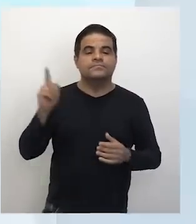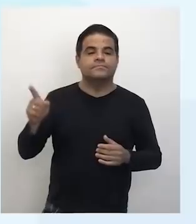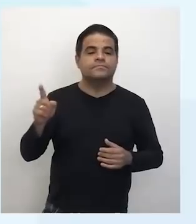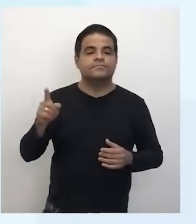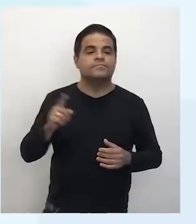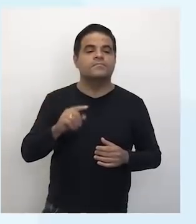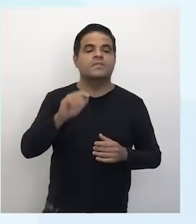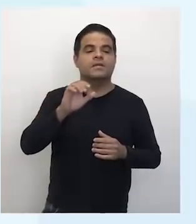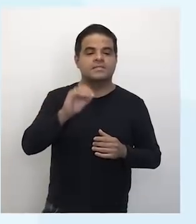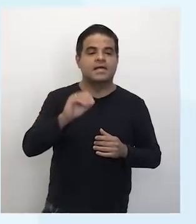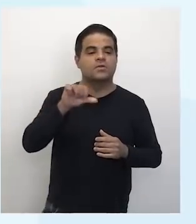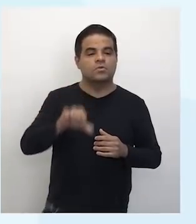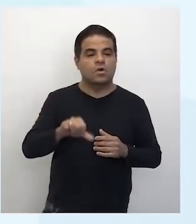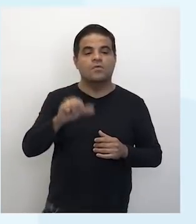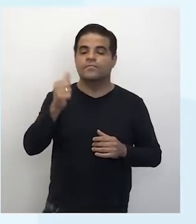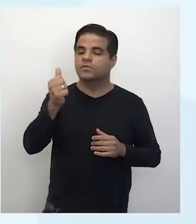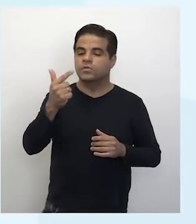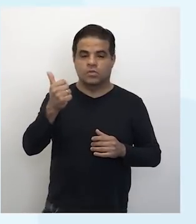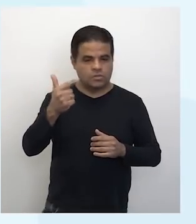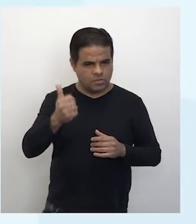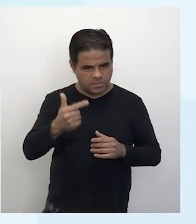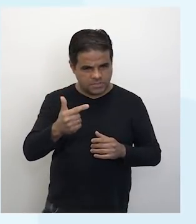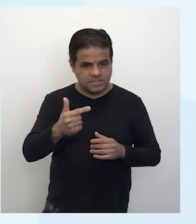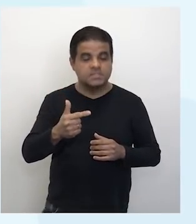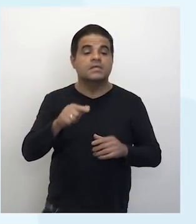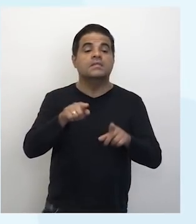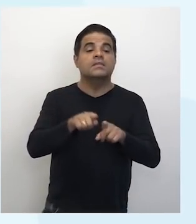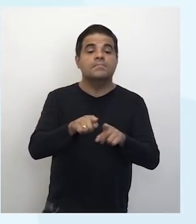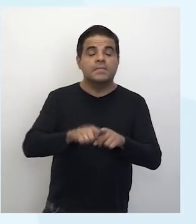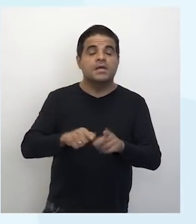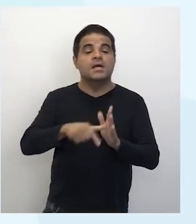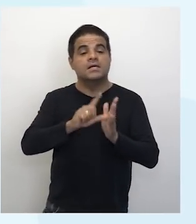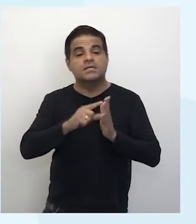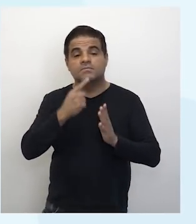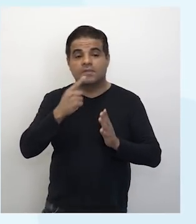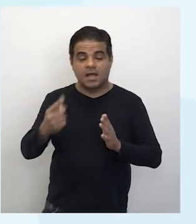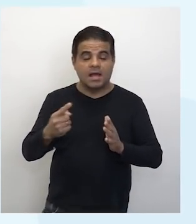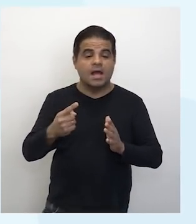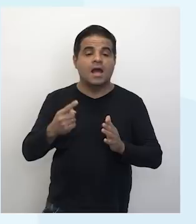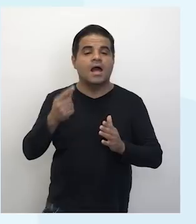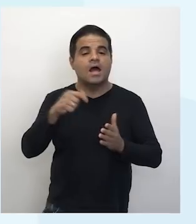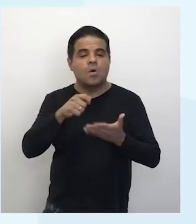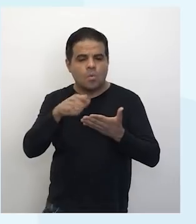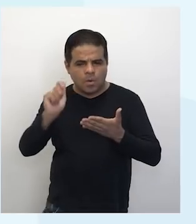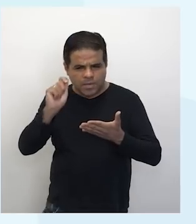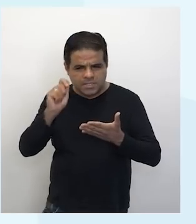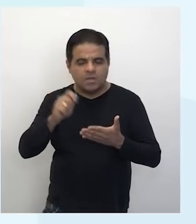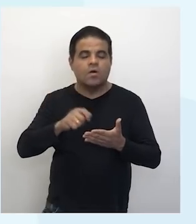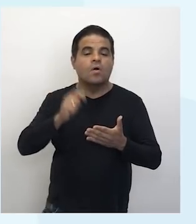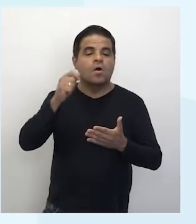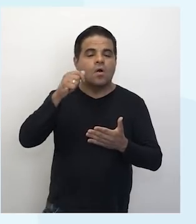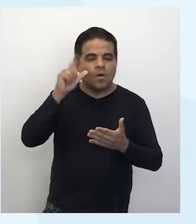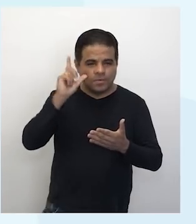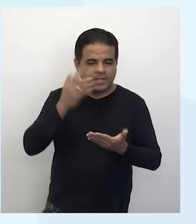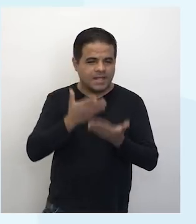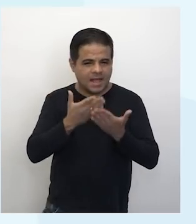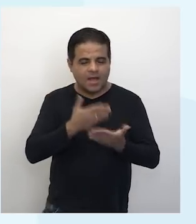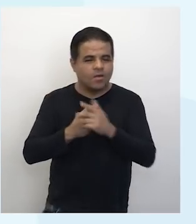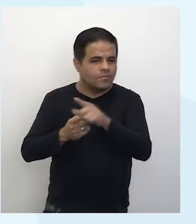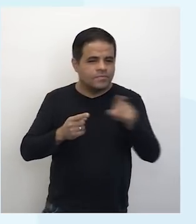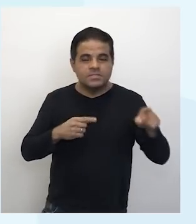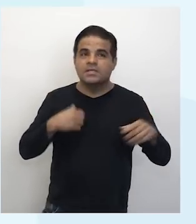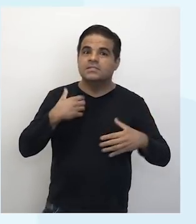habilidade 0912, tá certo? E antes também de começar a aula, eu quero fazer uma correção da aula de ontem. Porque ontem vocês ficaram